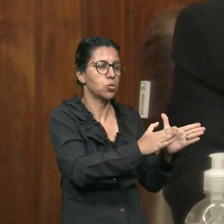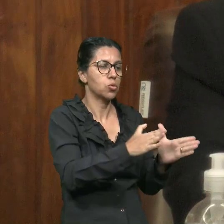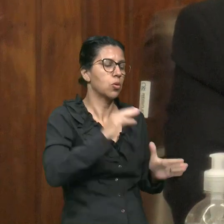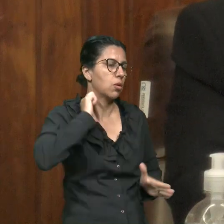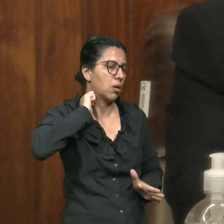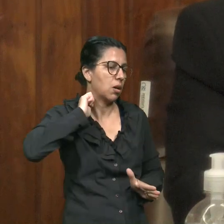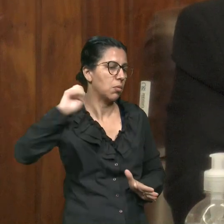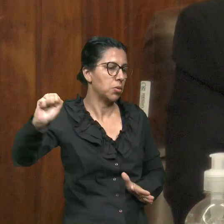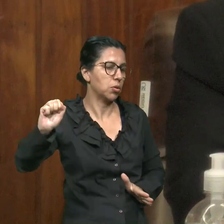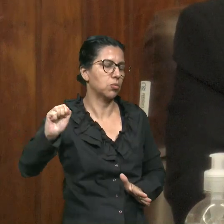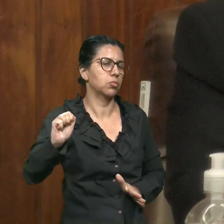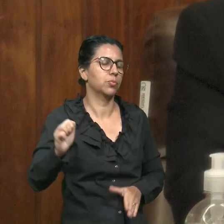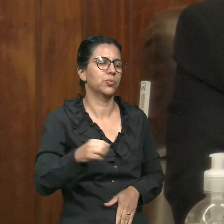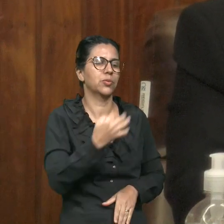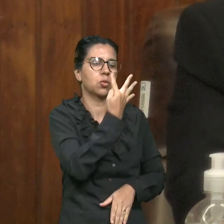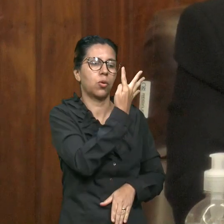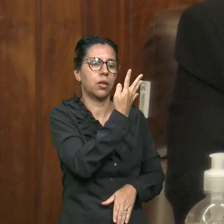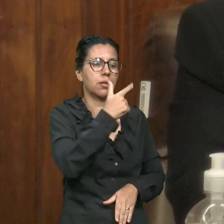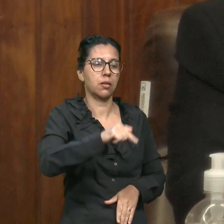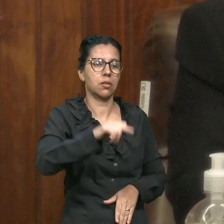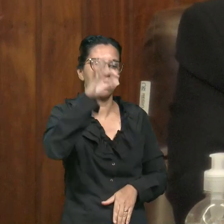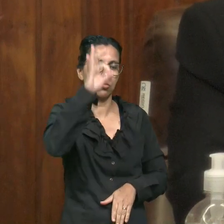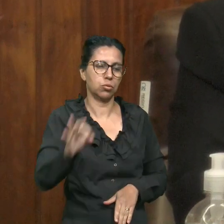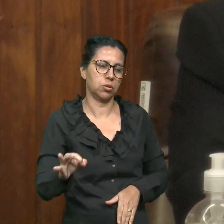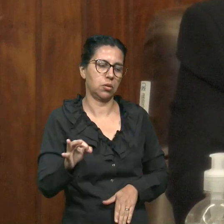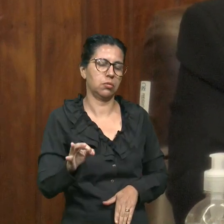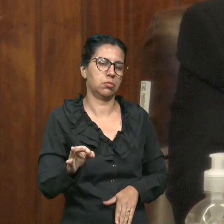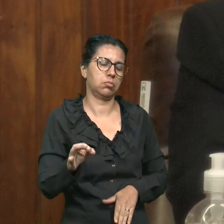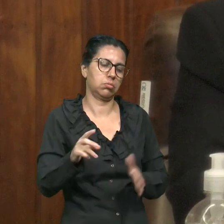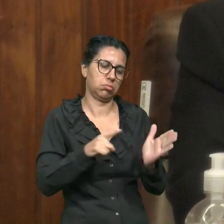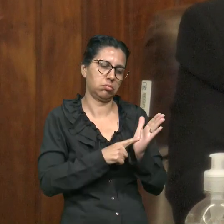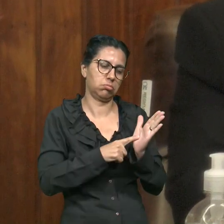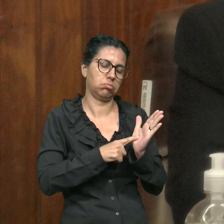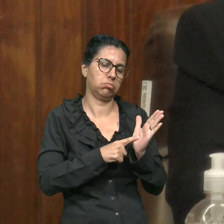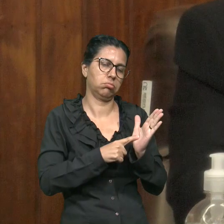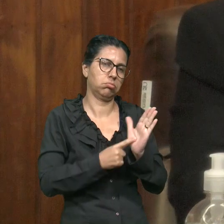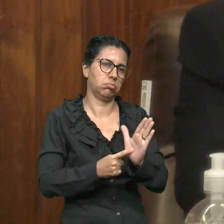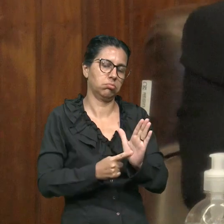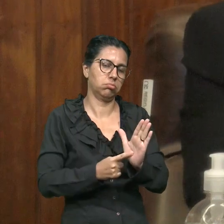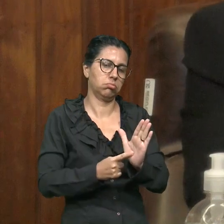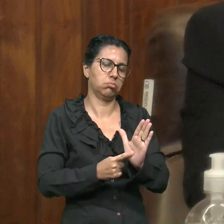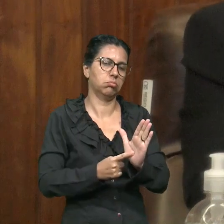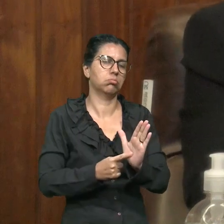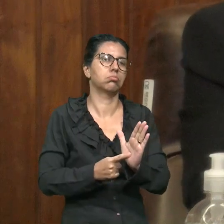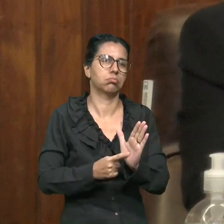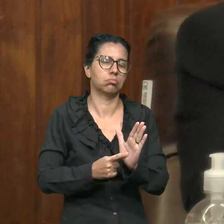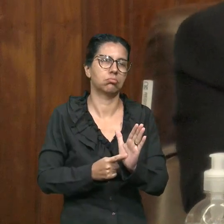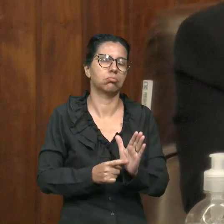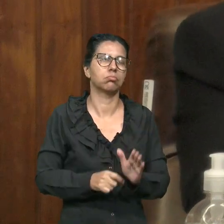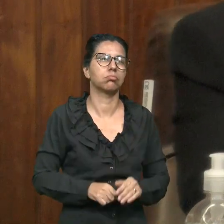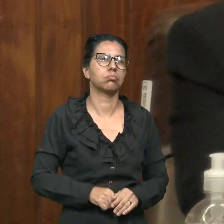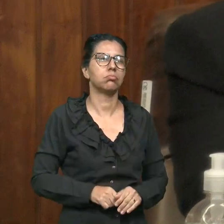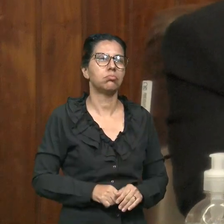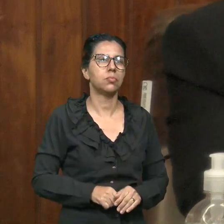em 47% do contrato executado. Link da matéria, link de acesso à